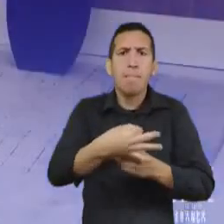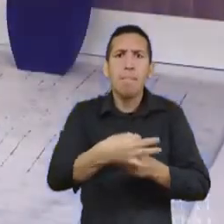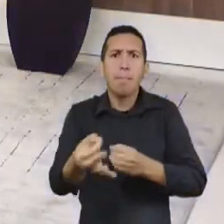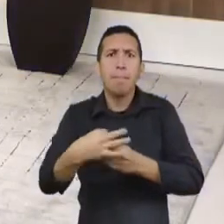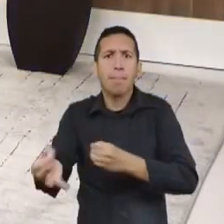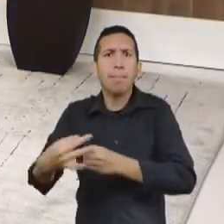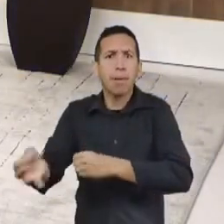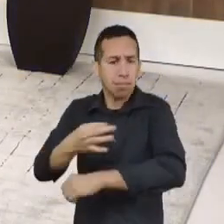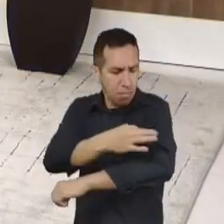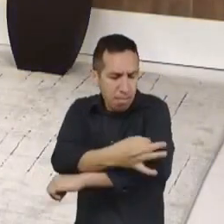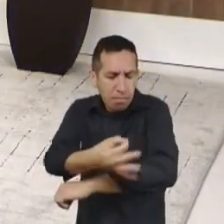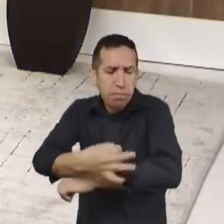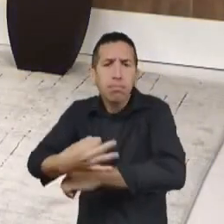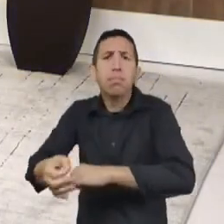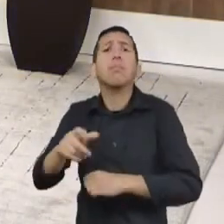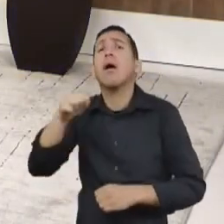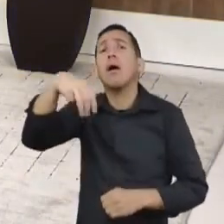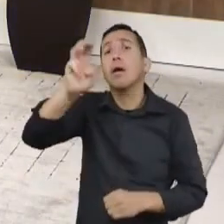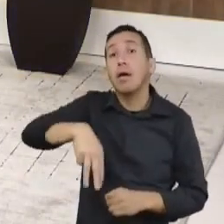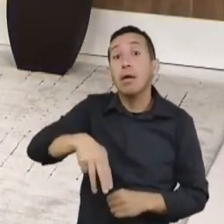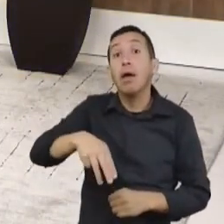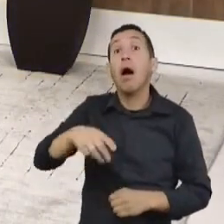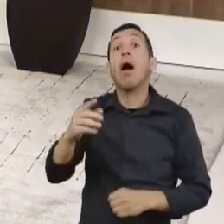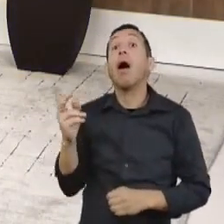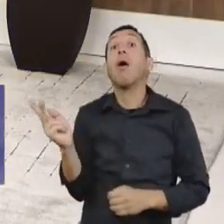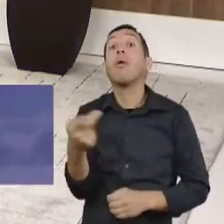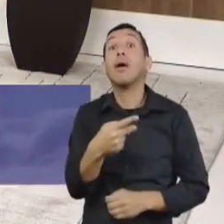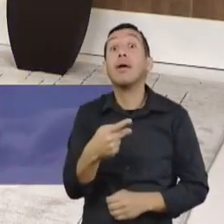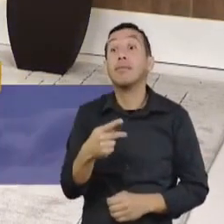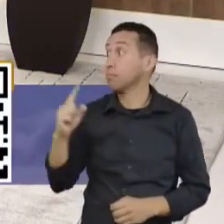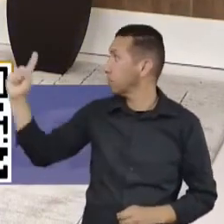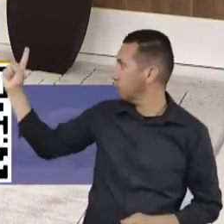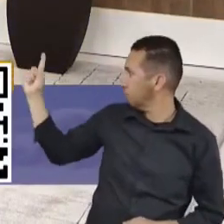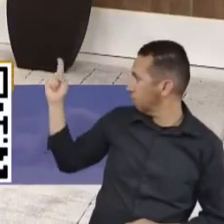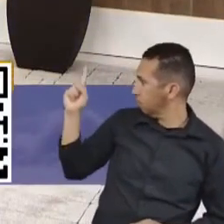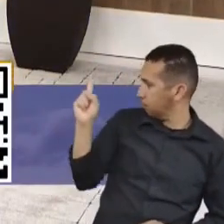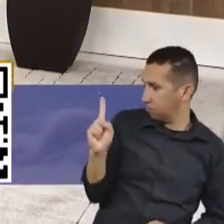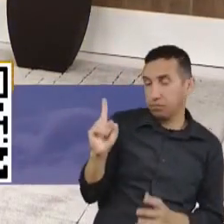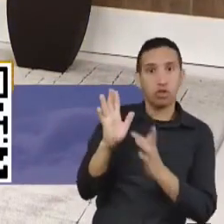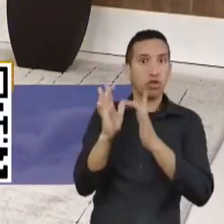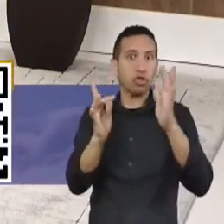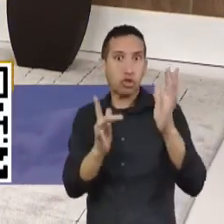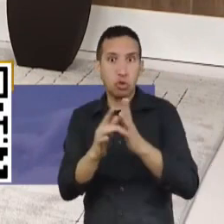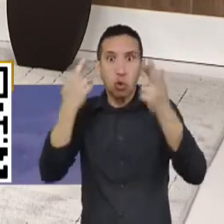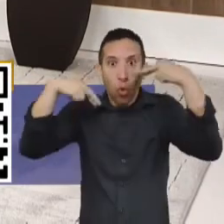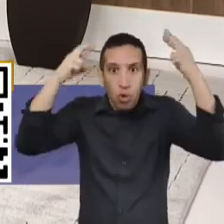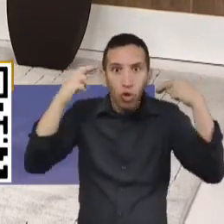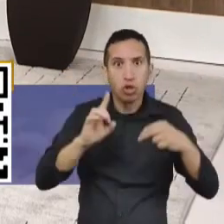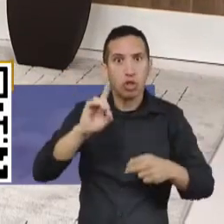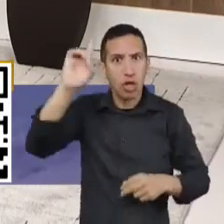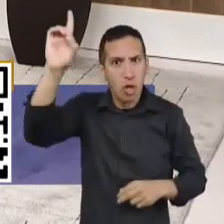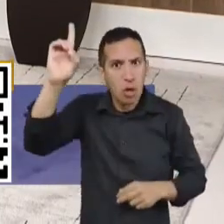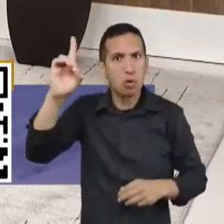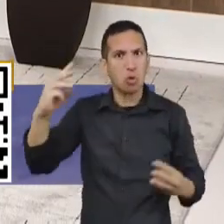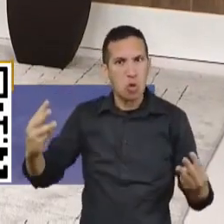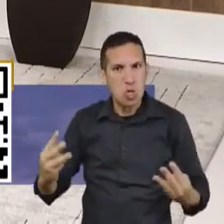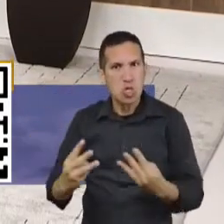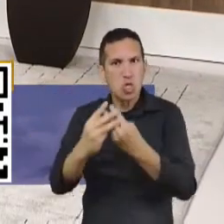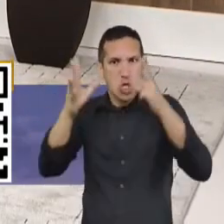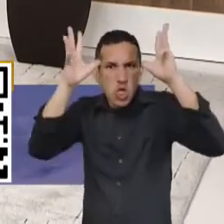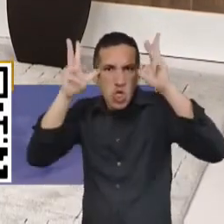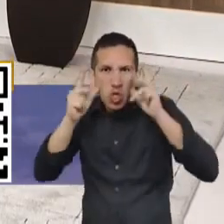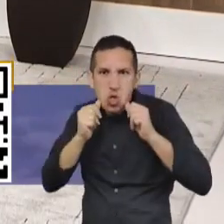lembra dessa leitura Pois é aí aparece o cordeiro de Deus o leão da tribo de Judá a raiz de Davi que Jesus